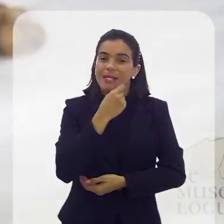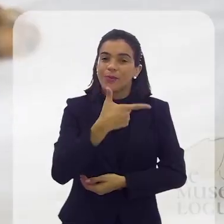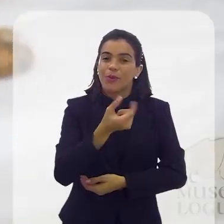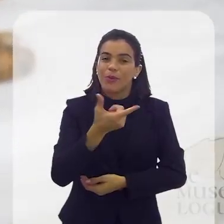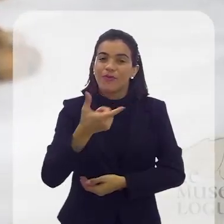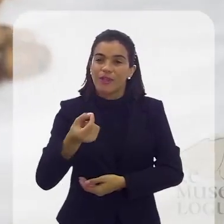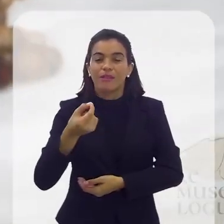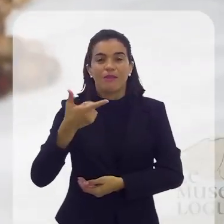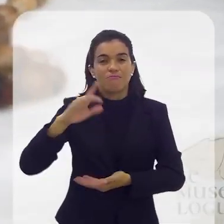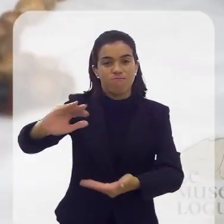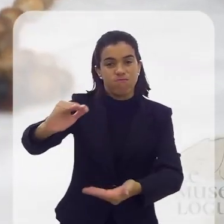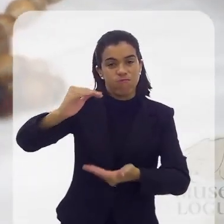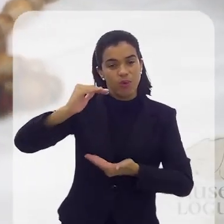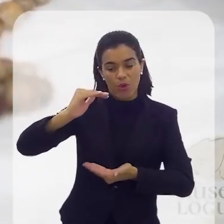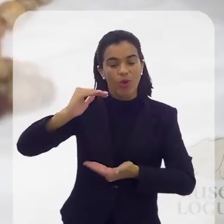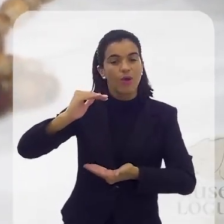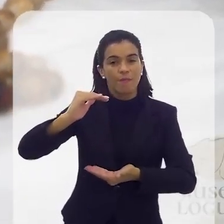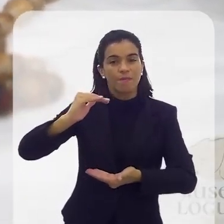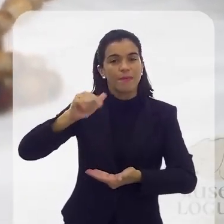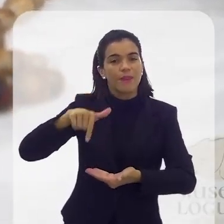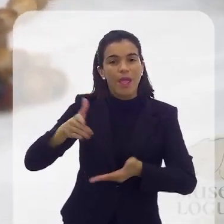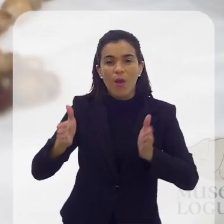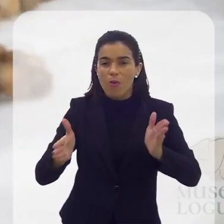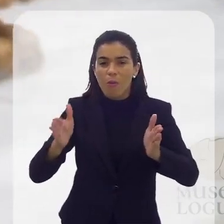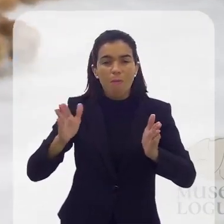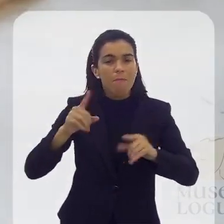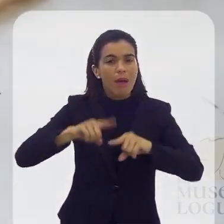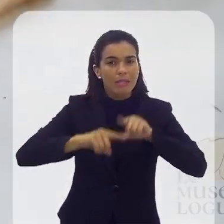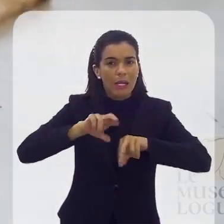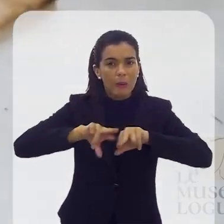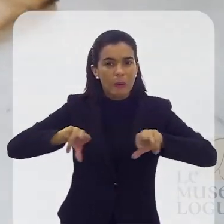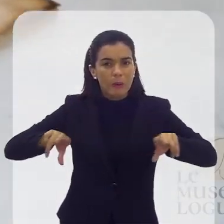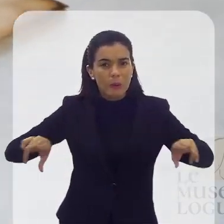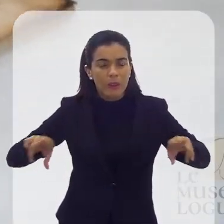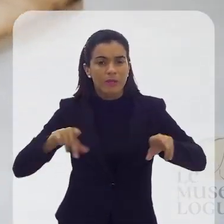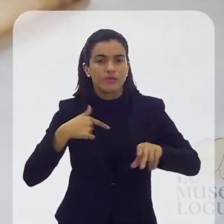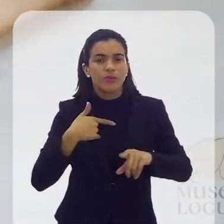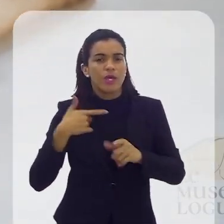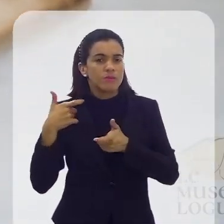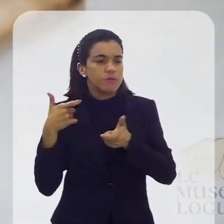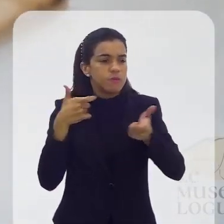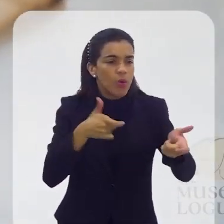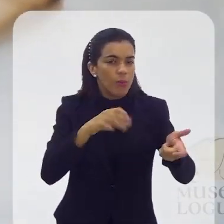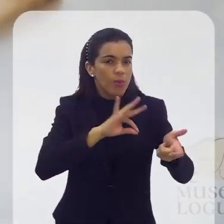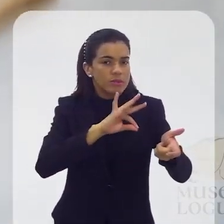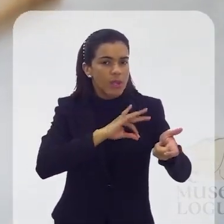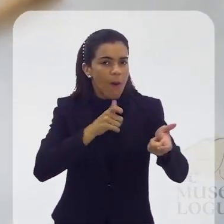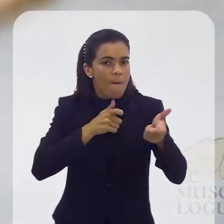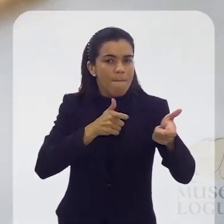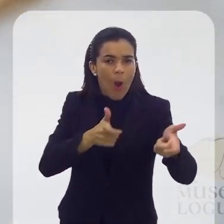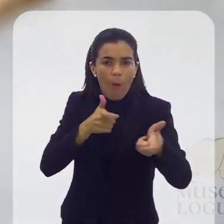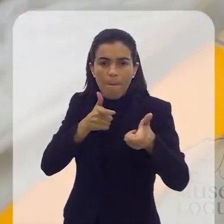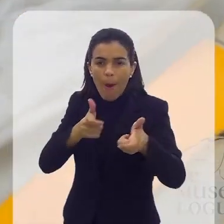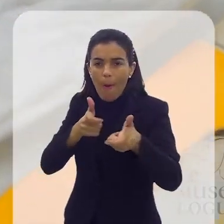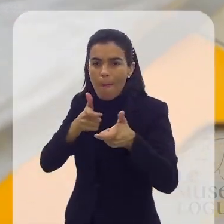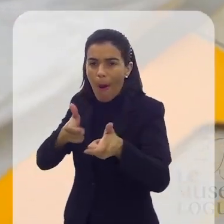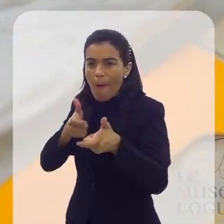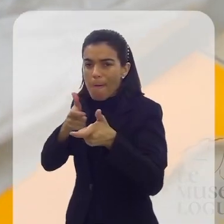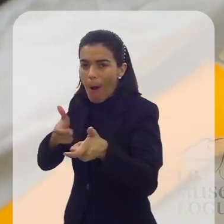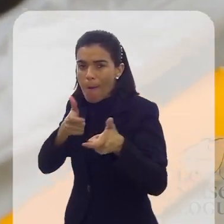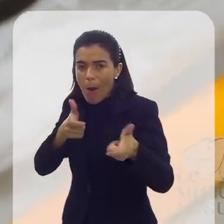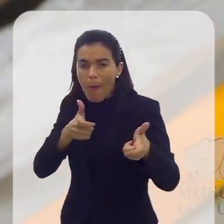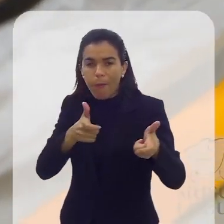hoje, é como se tivesse passado por uma reviravolta, essa coleção registra, na verdade, o horror, o crime cometido